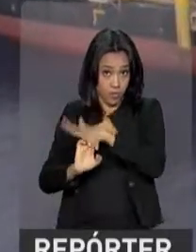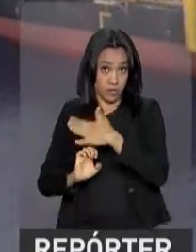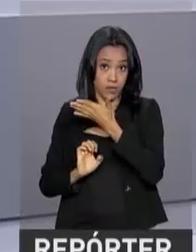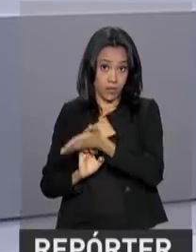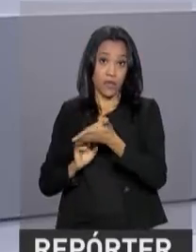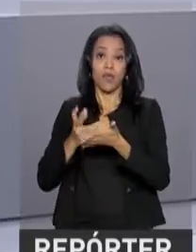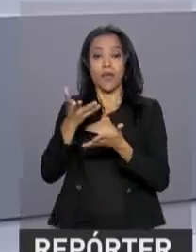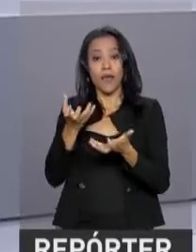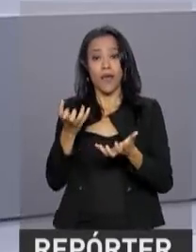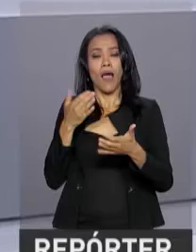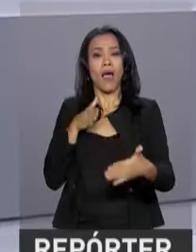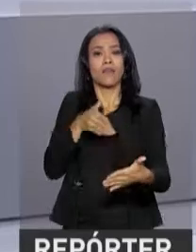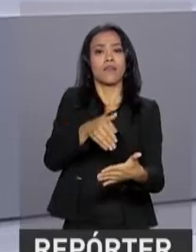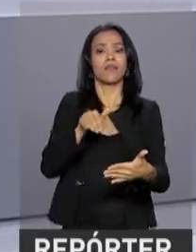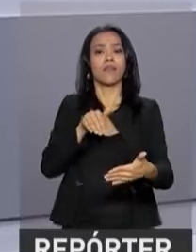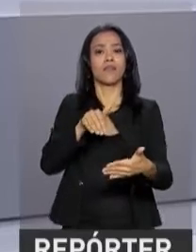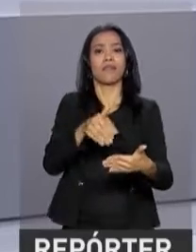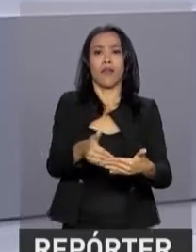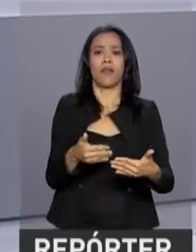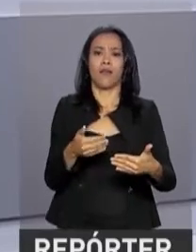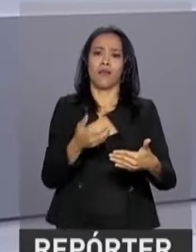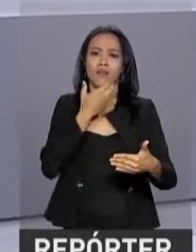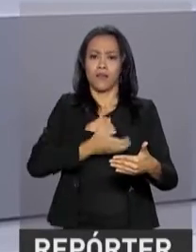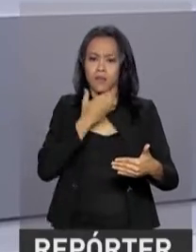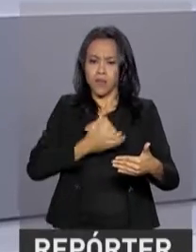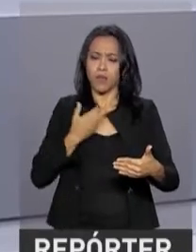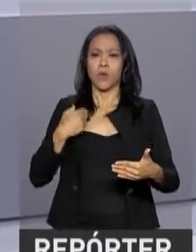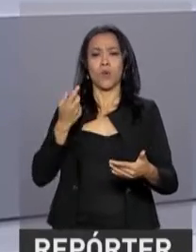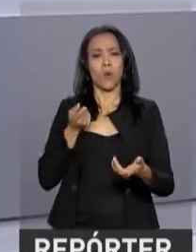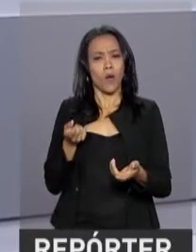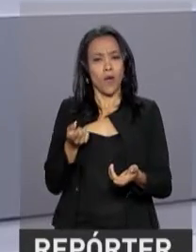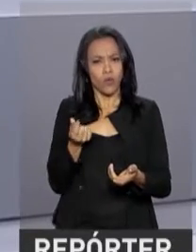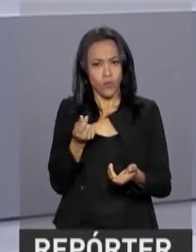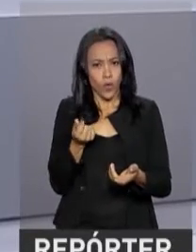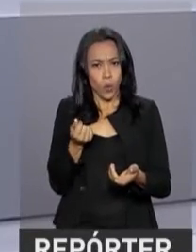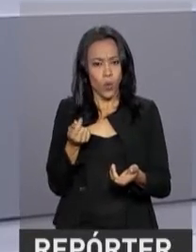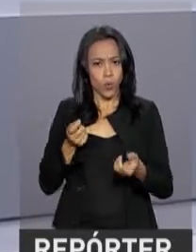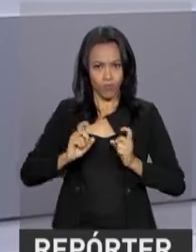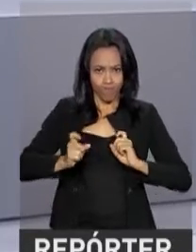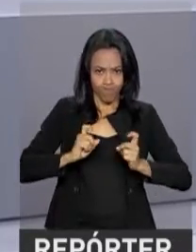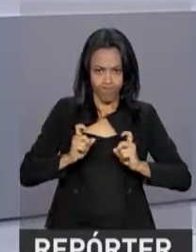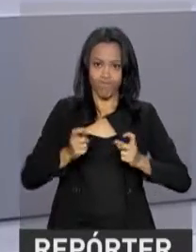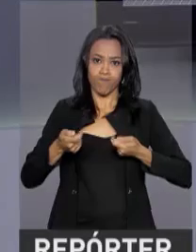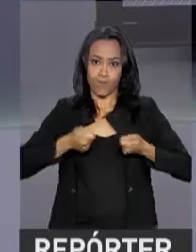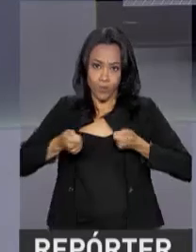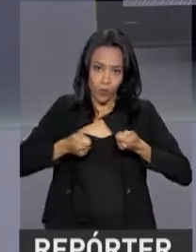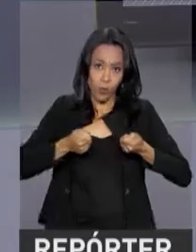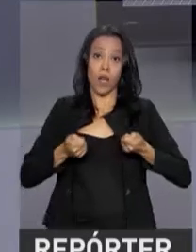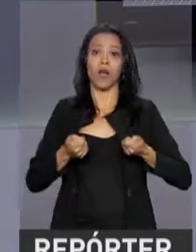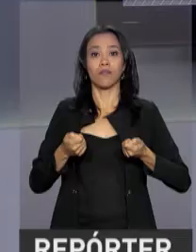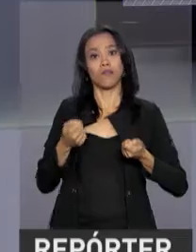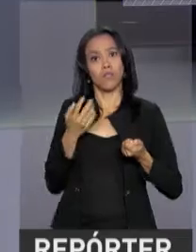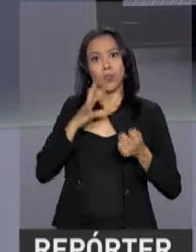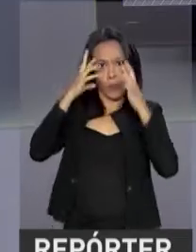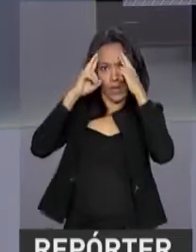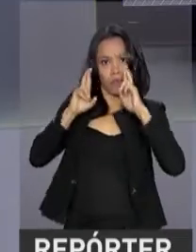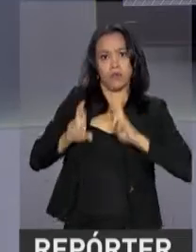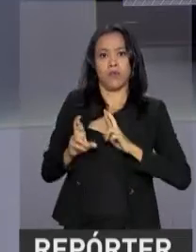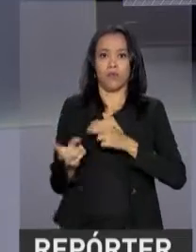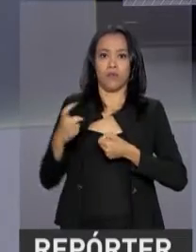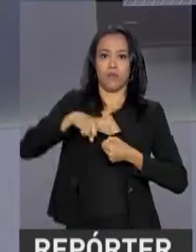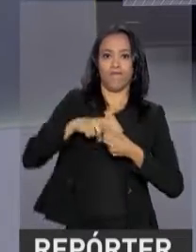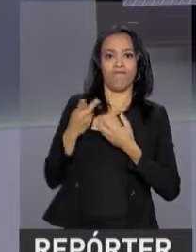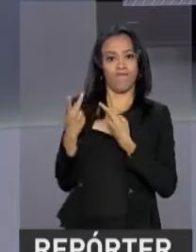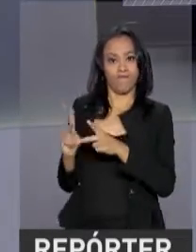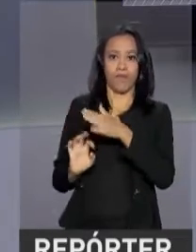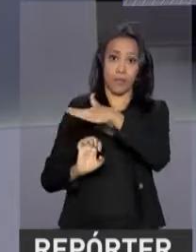chegar a dezembro com a empresa financeiramente equilibrada e com a reputação recuperado mais benefícios para